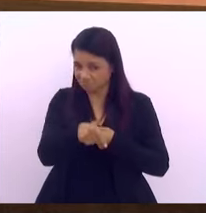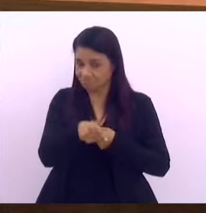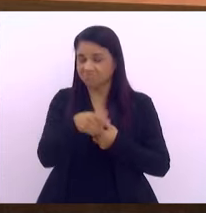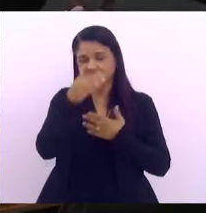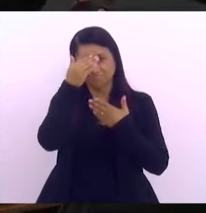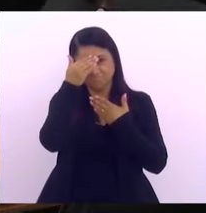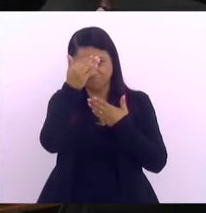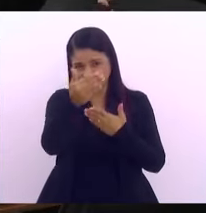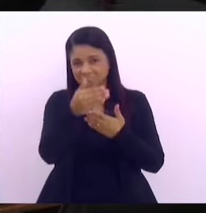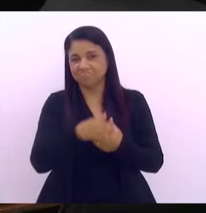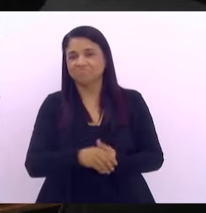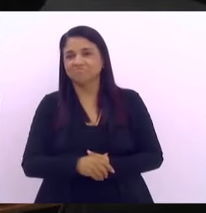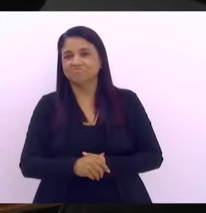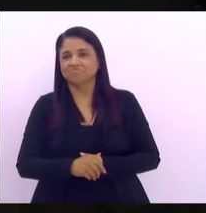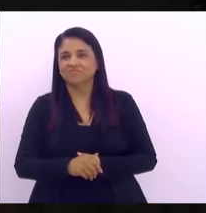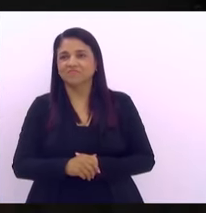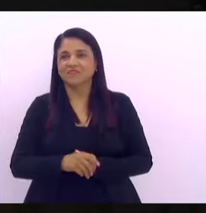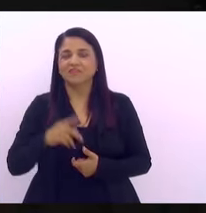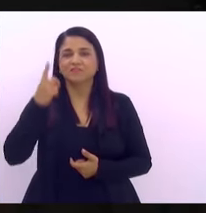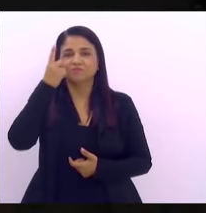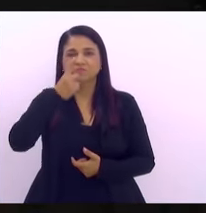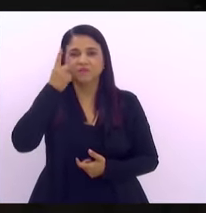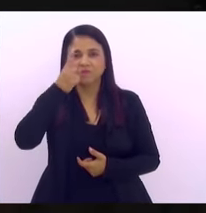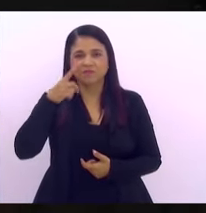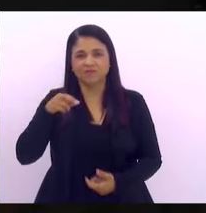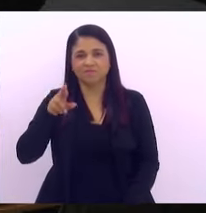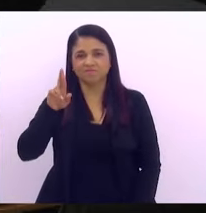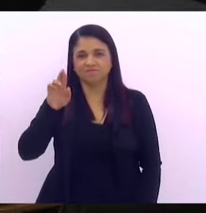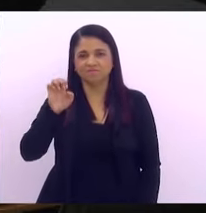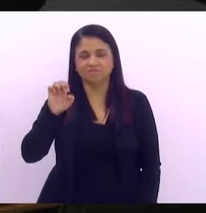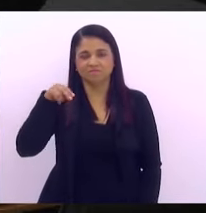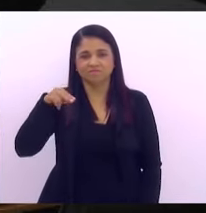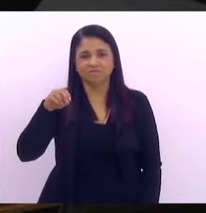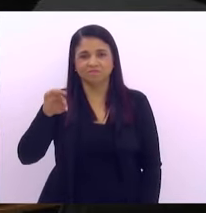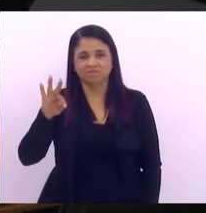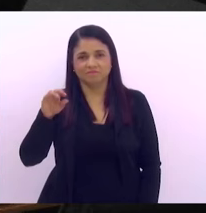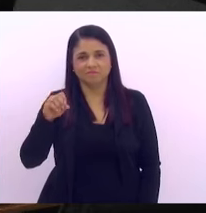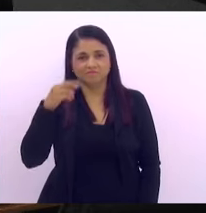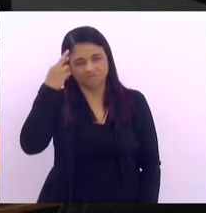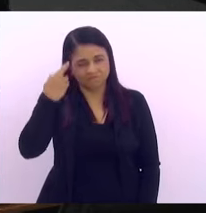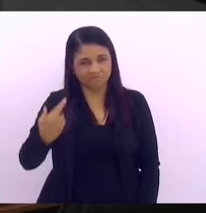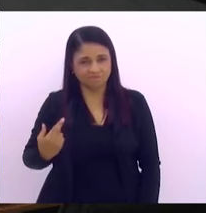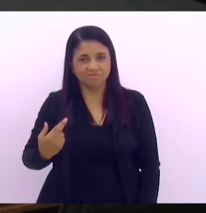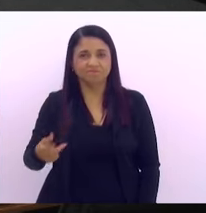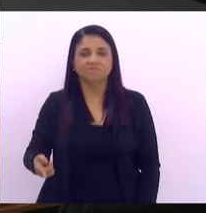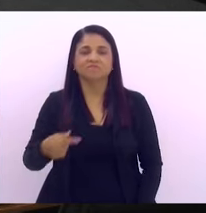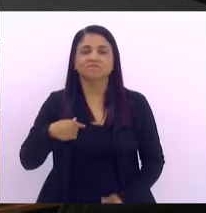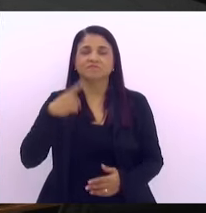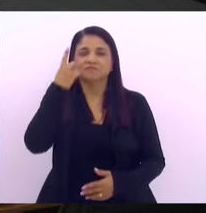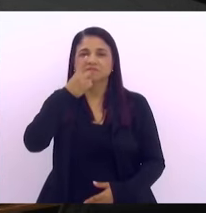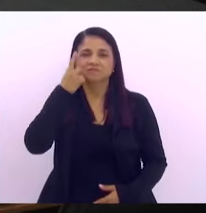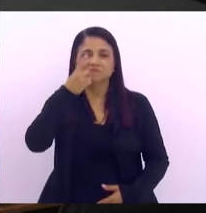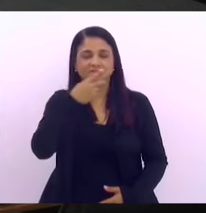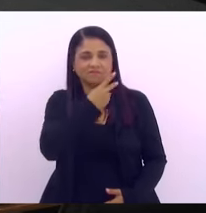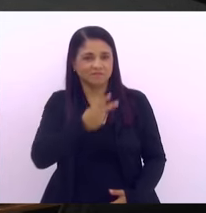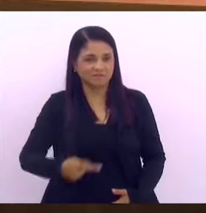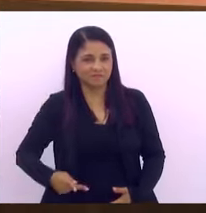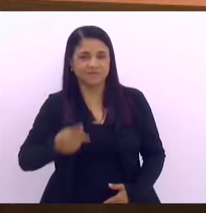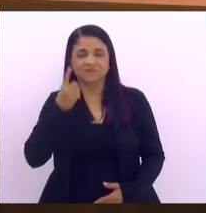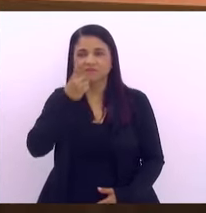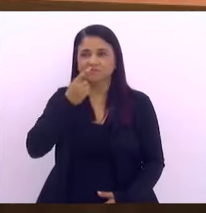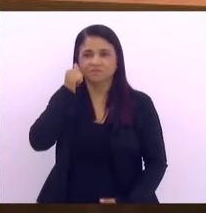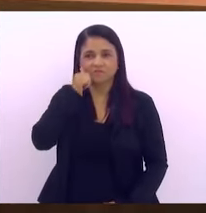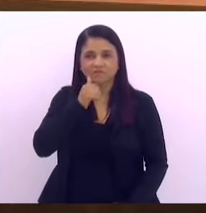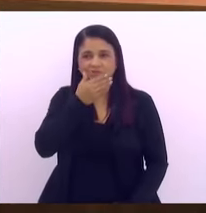obrigado. Deputada Renata. Senhora presidenta, senhoras deputadas, senhores deputados, lembrar